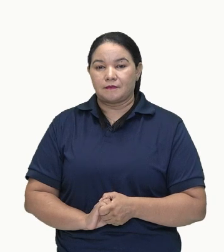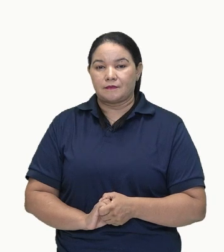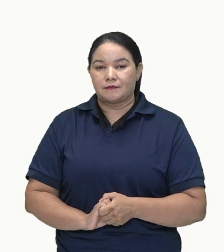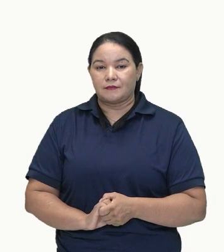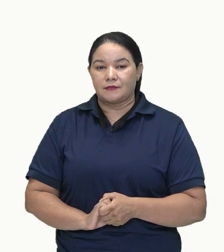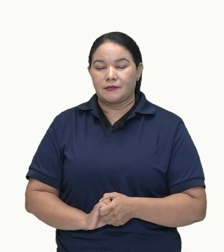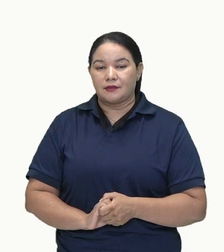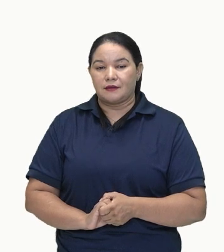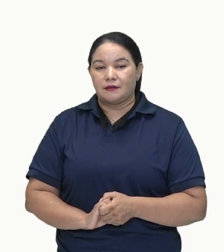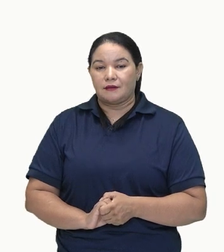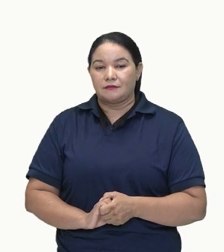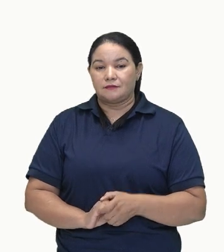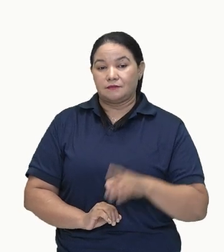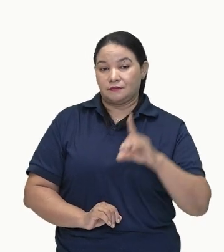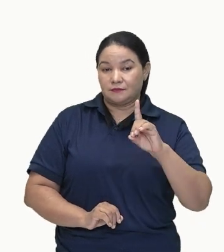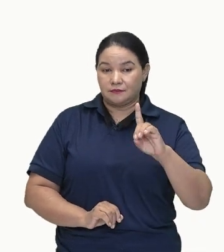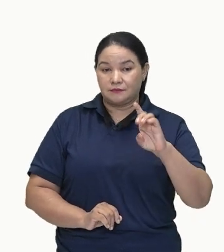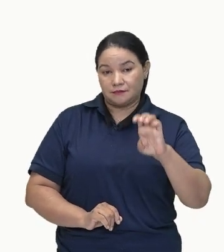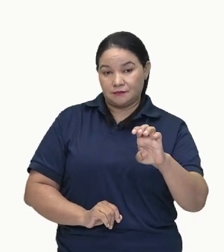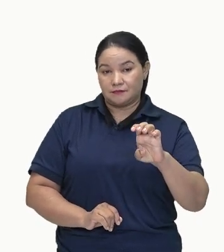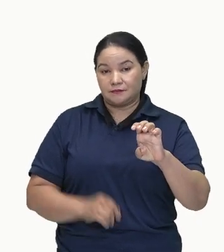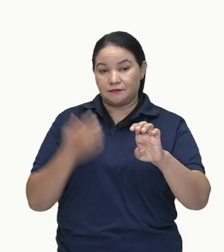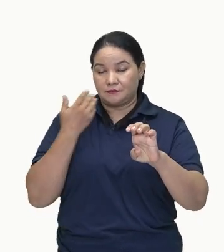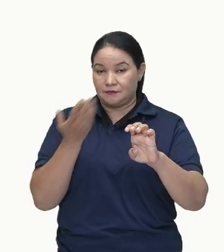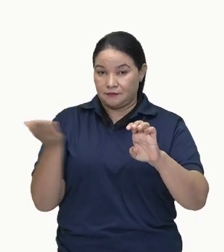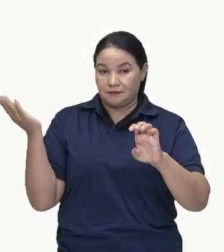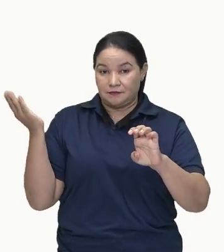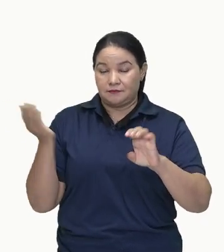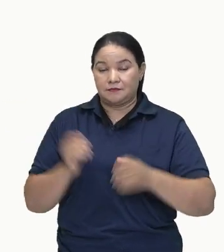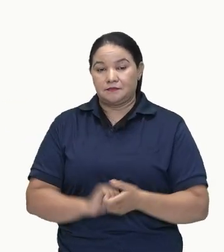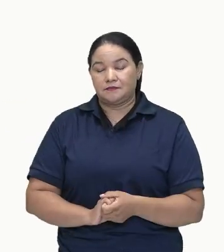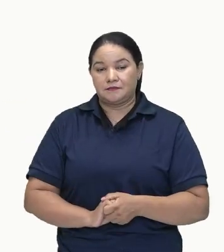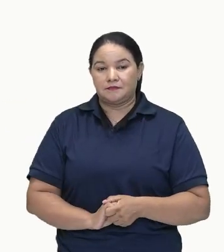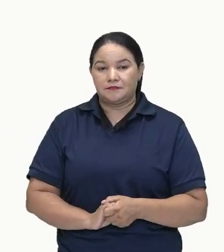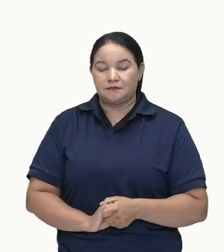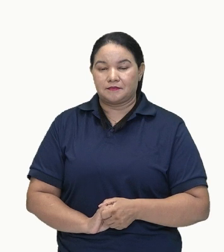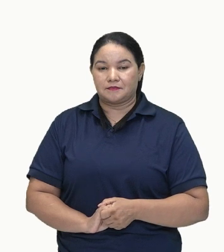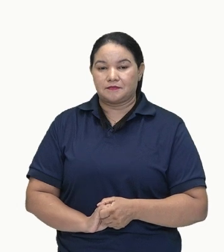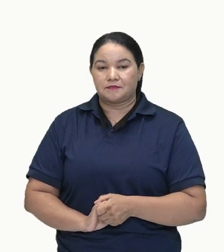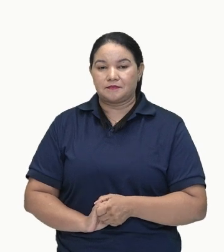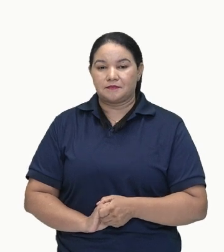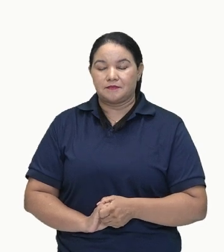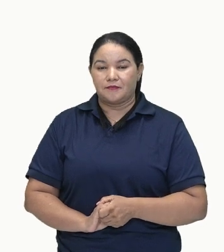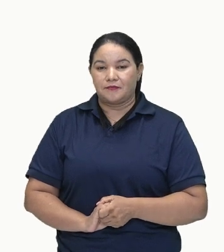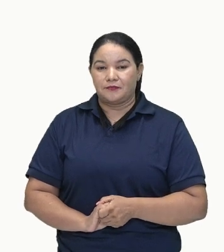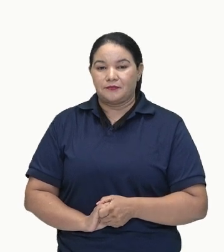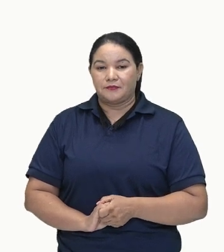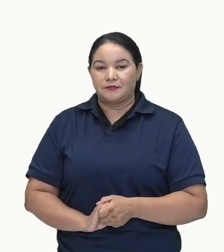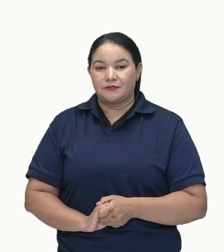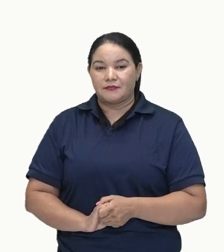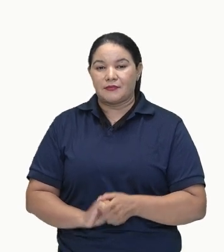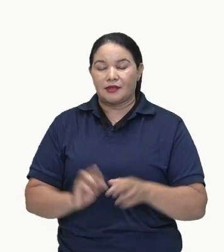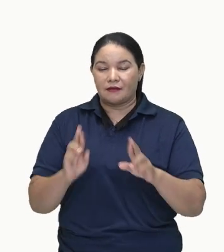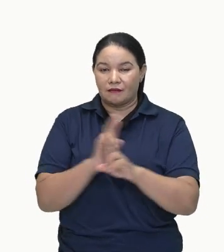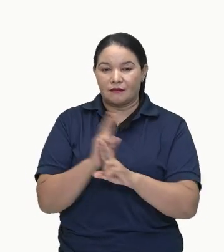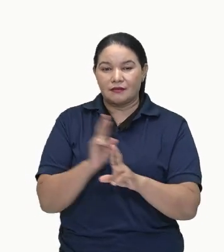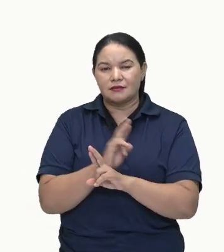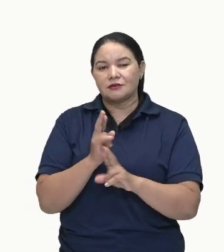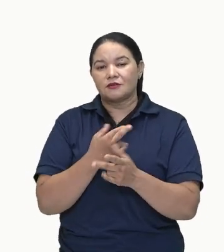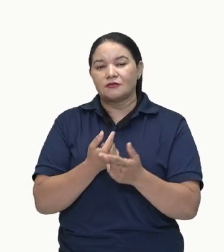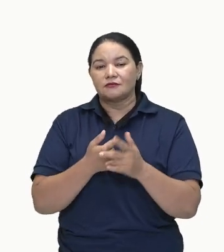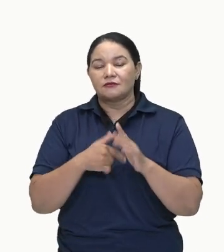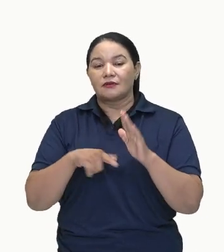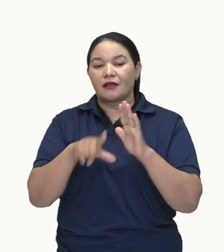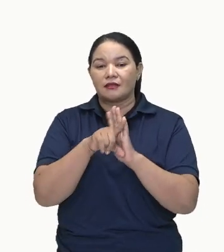Aí nós temos aqui, né, letra D e a letra E, né, em relação à lei